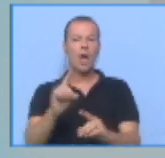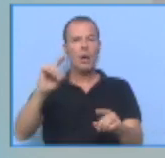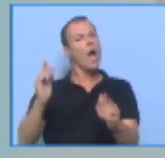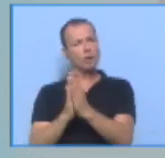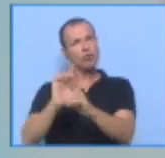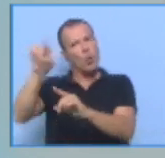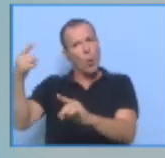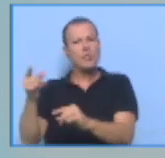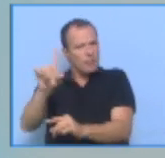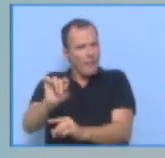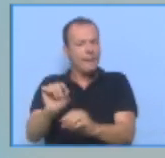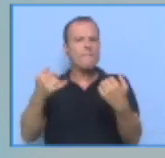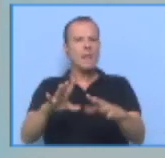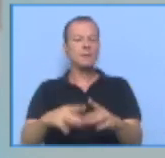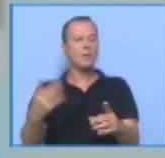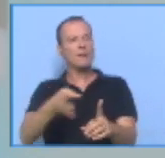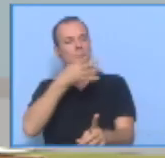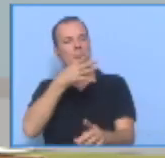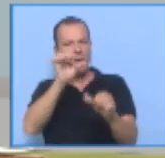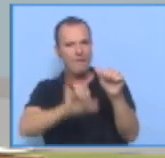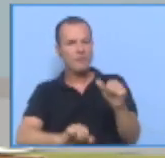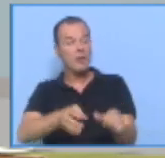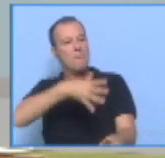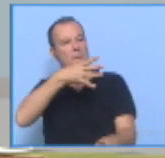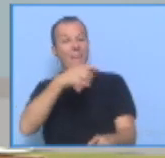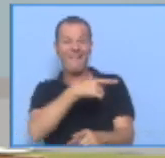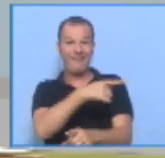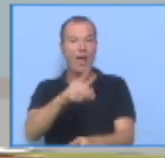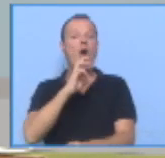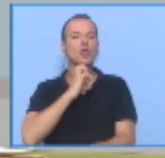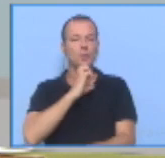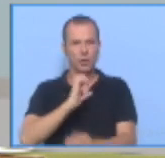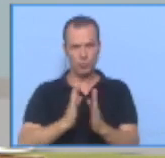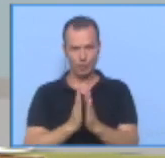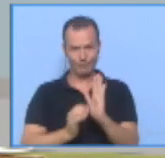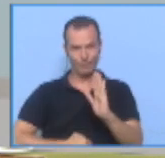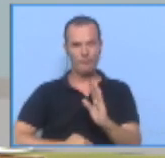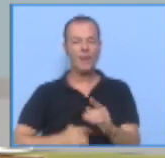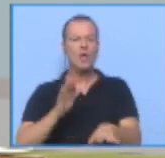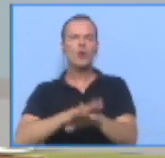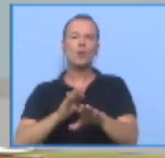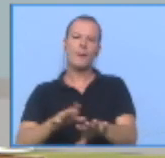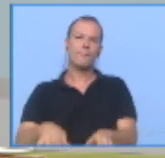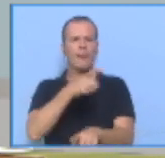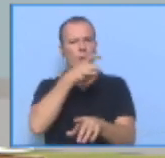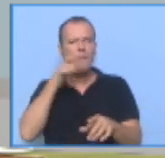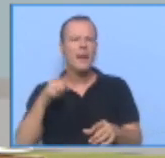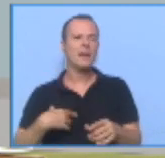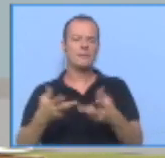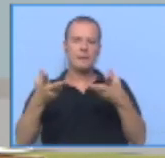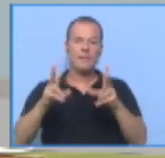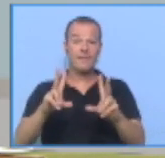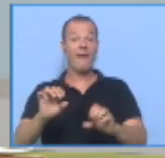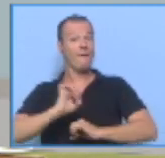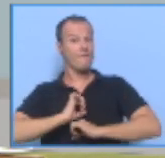ele dirigia-se aos bispos naquilo que é a sua sabedoria, naquilo que é o seu compromisso e naquilo que é a sua liberdade. São as três notas